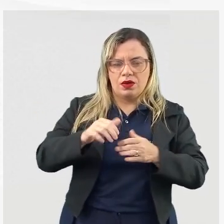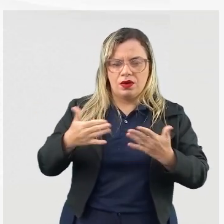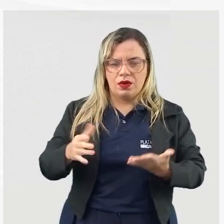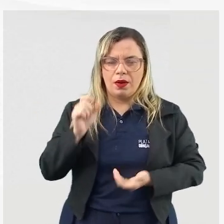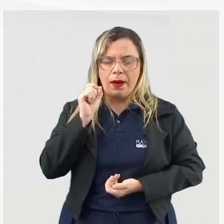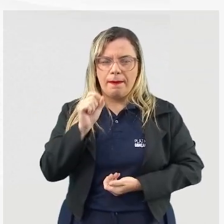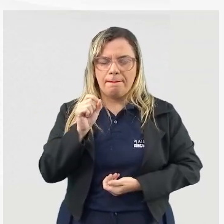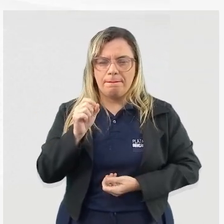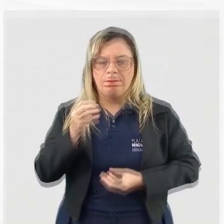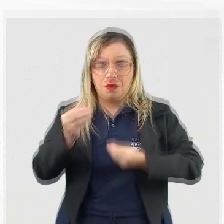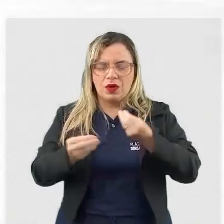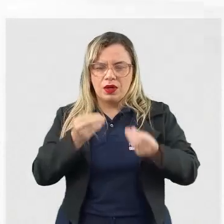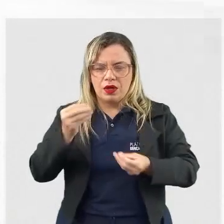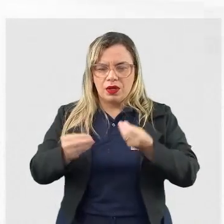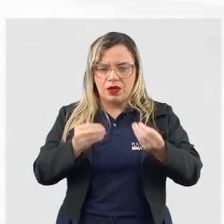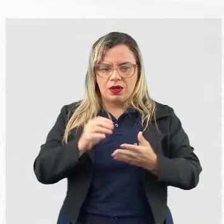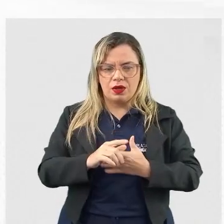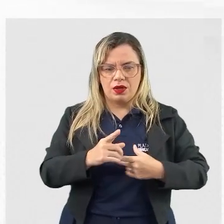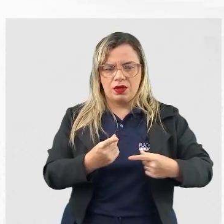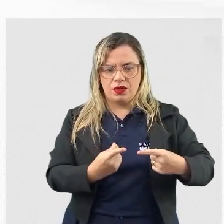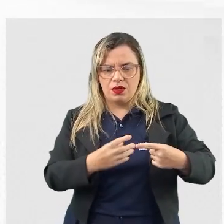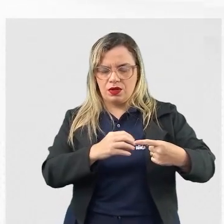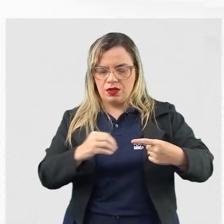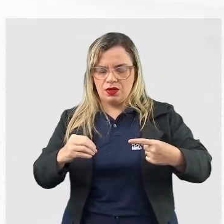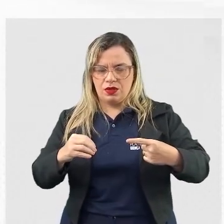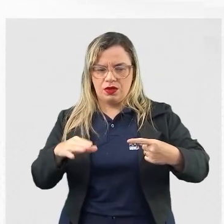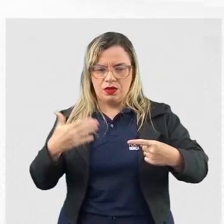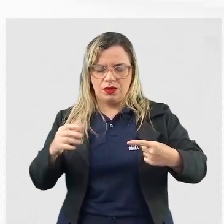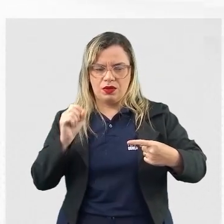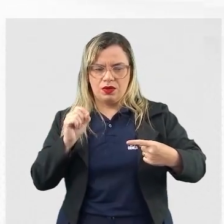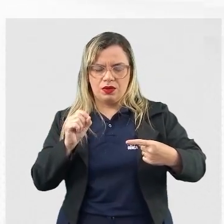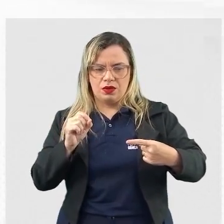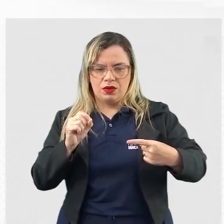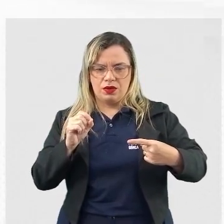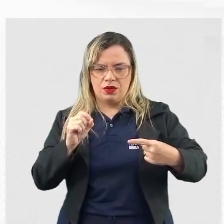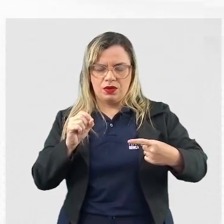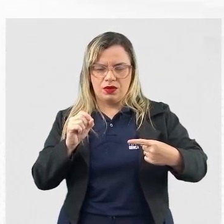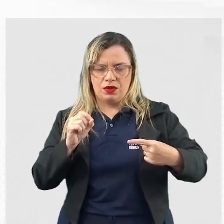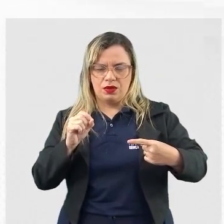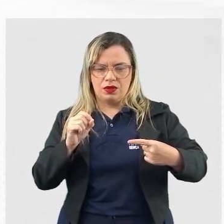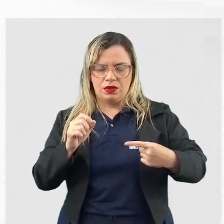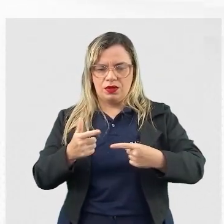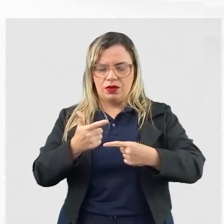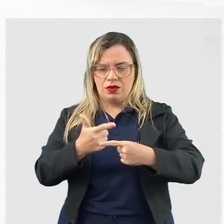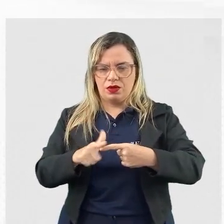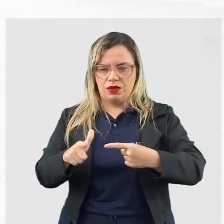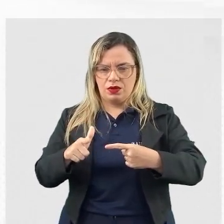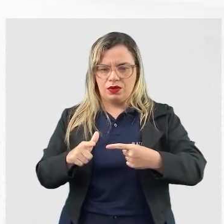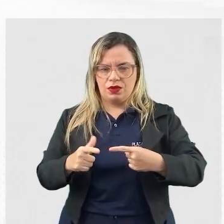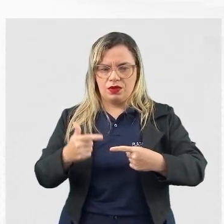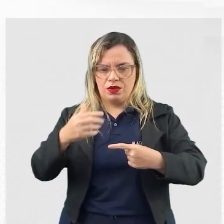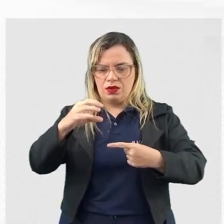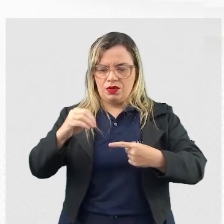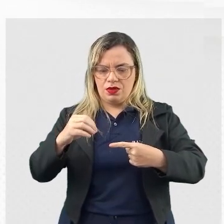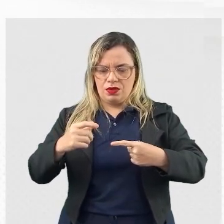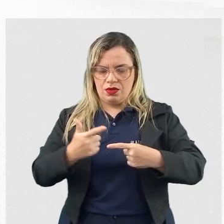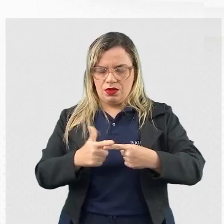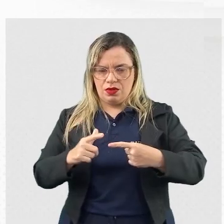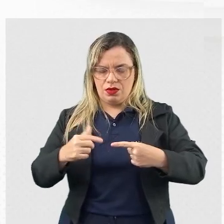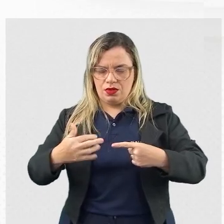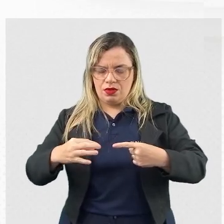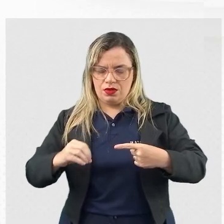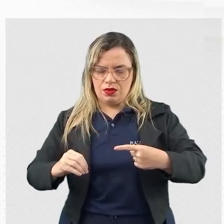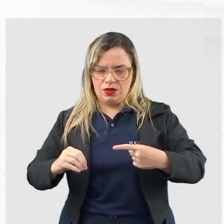Olha, como eu quero que fique 100 embaixo, eu vou dividir em cima e embaixo por 10. Tá?